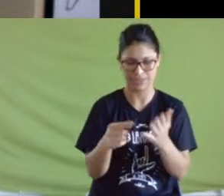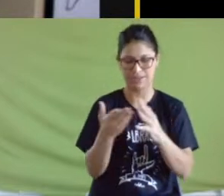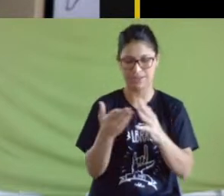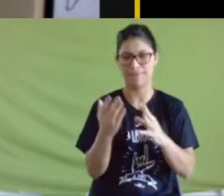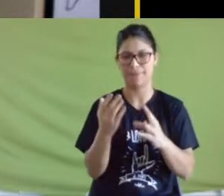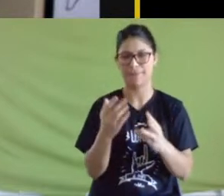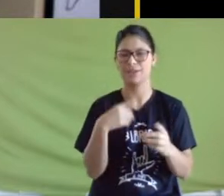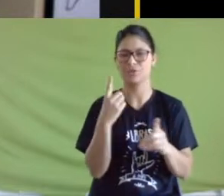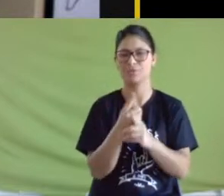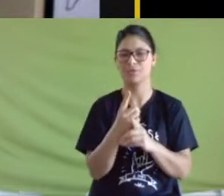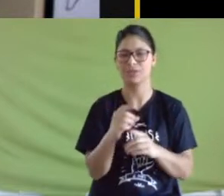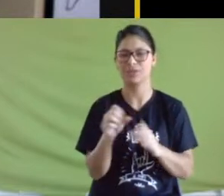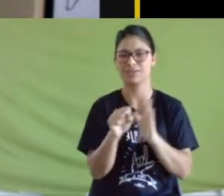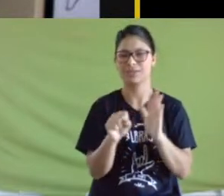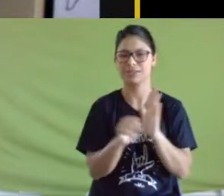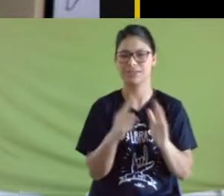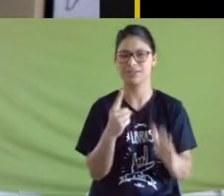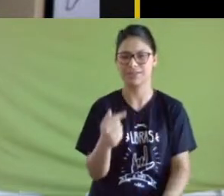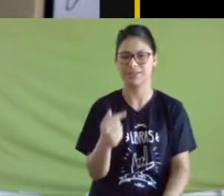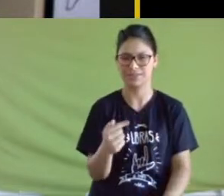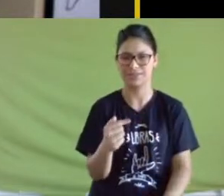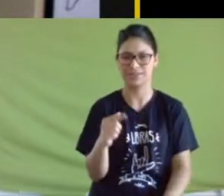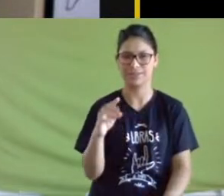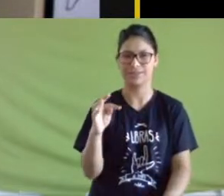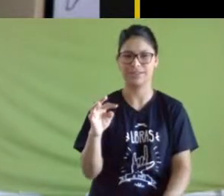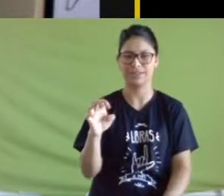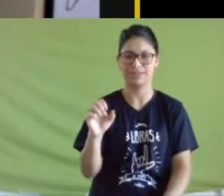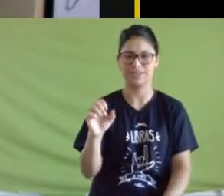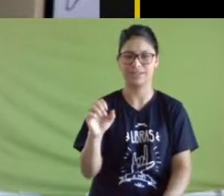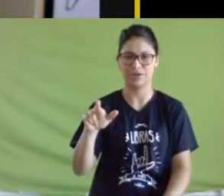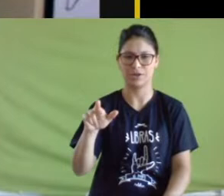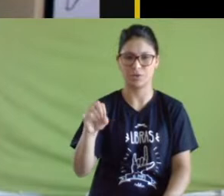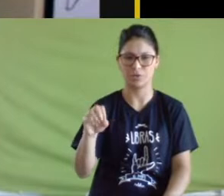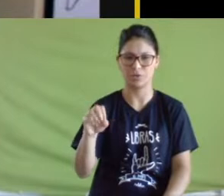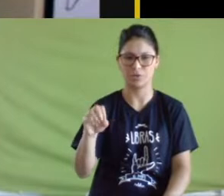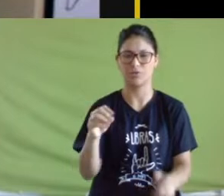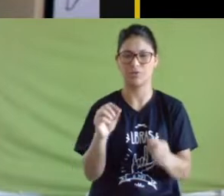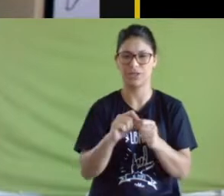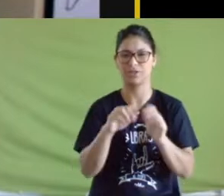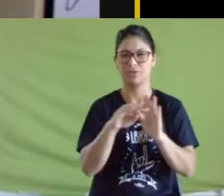XVII o Tesauro tinha feito uma sistematização